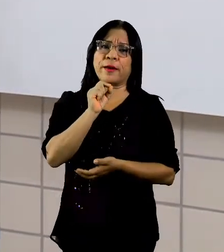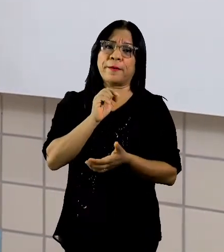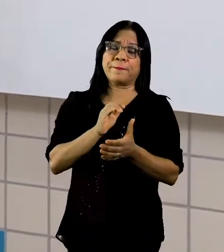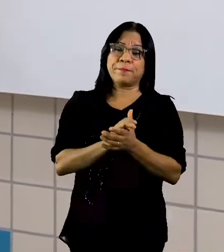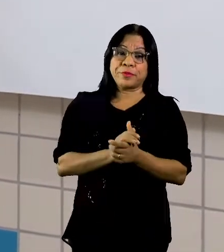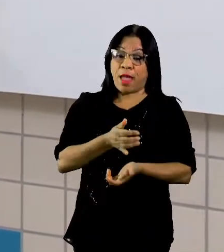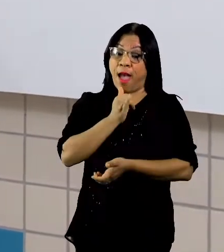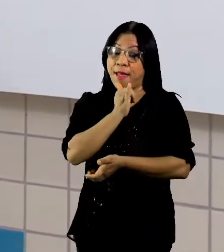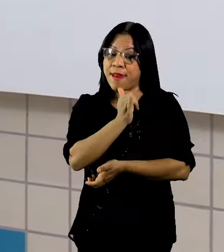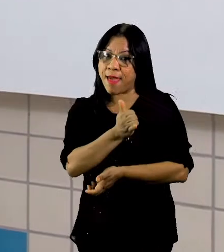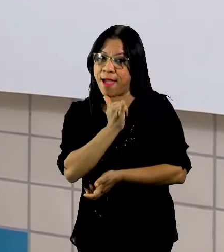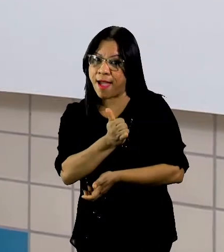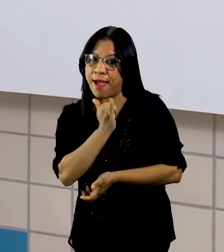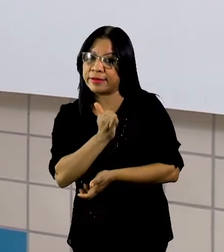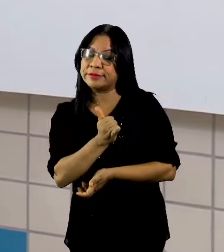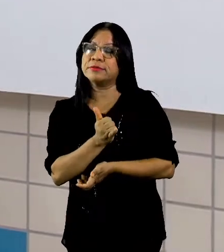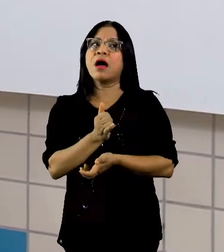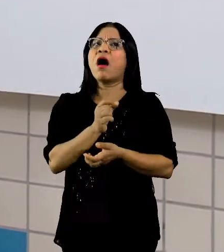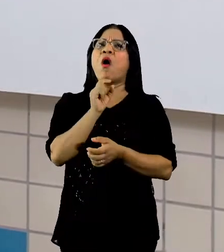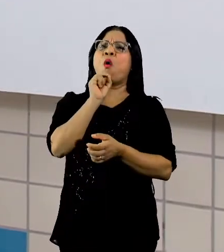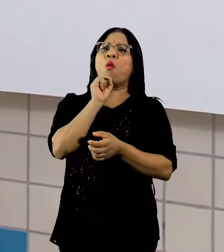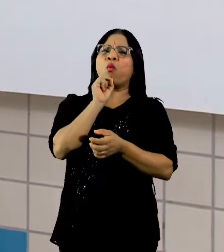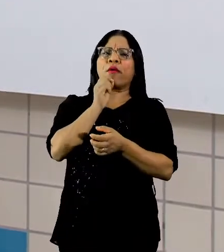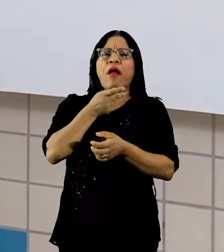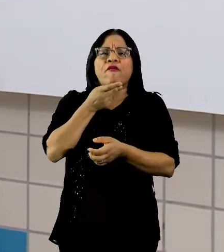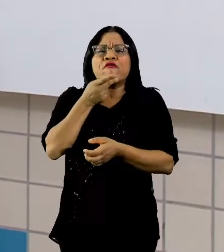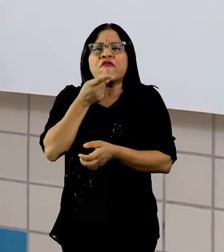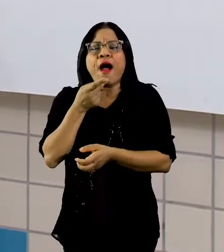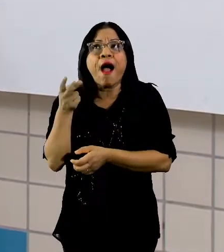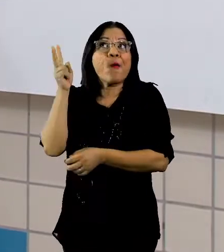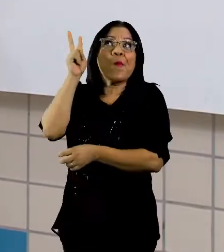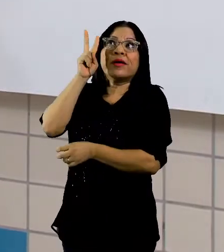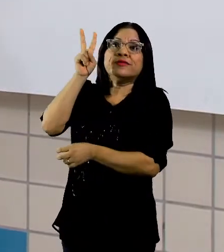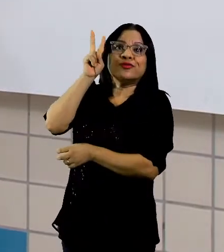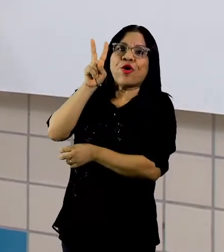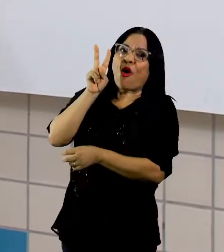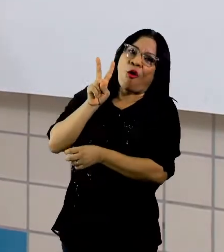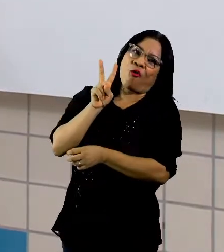uma história, narra uma história. Existem outras